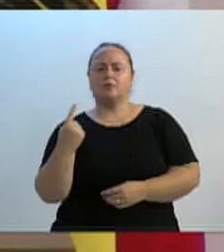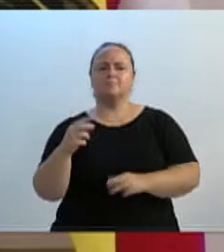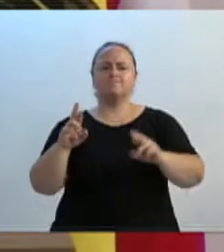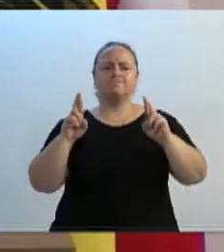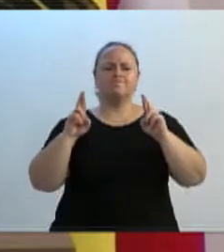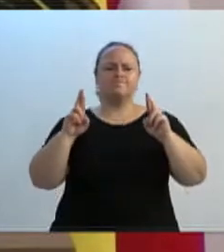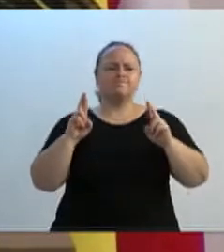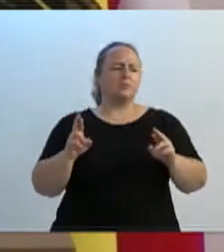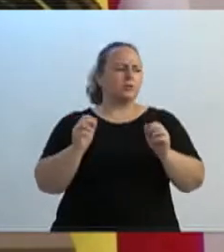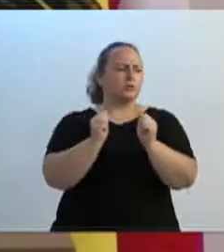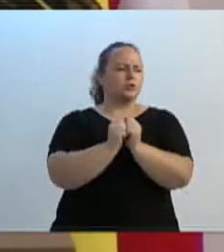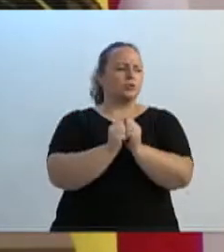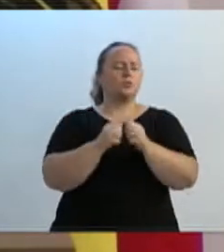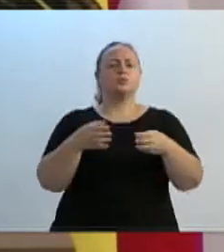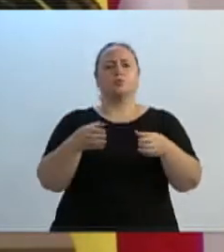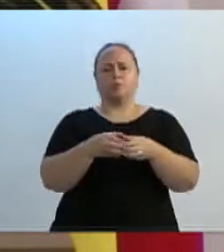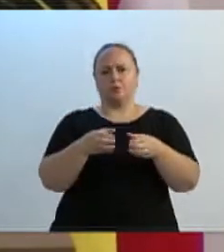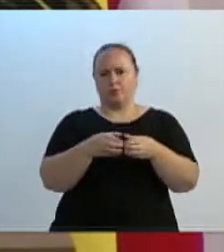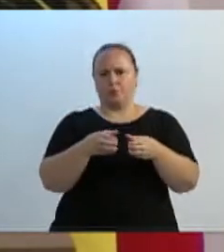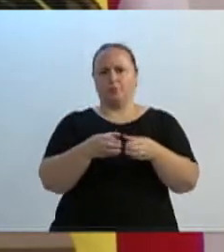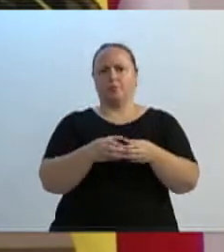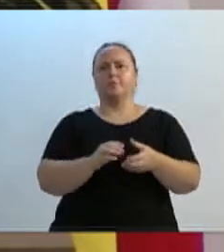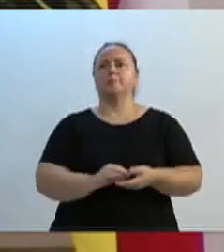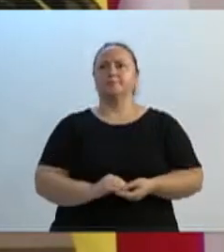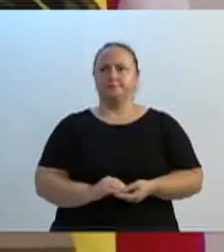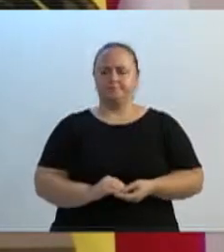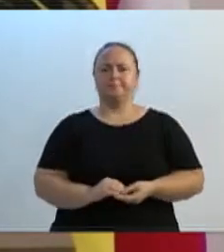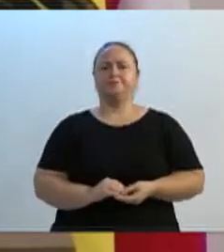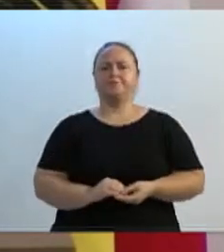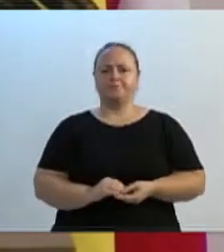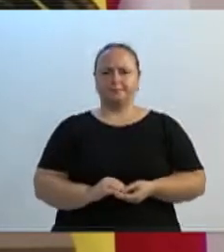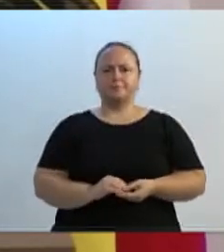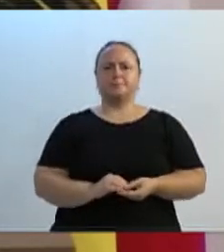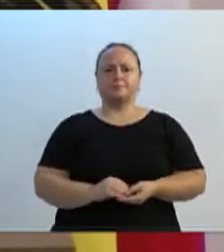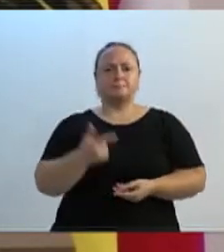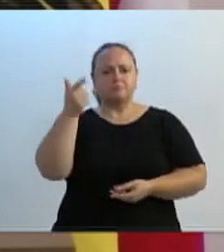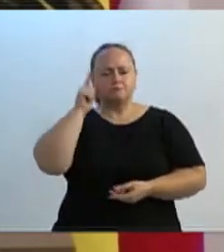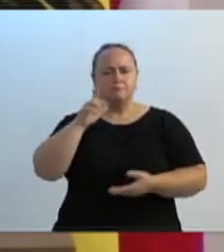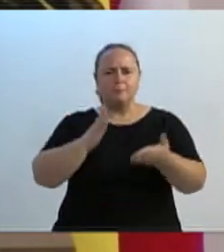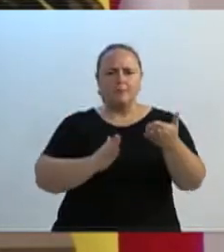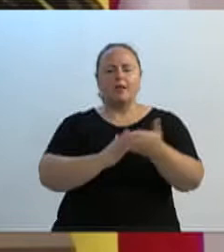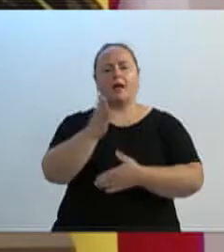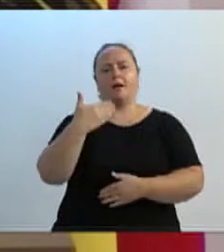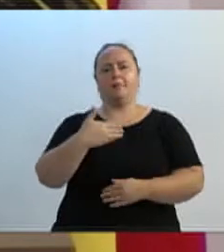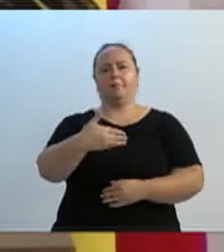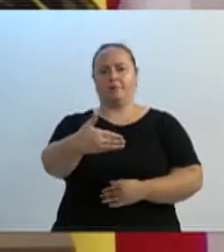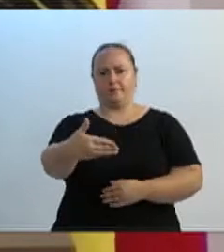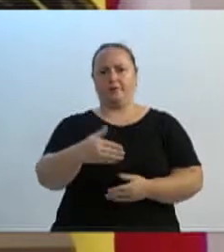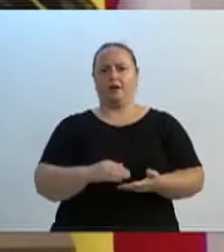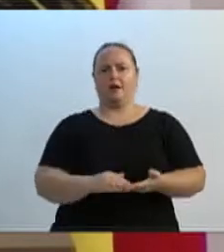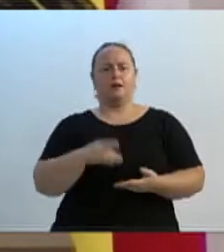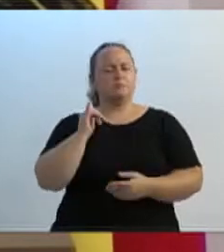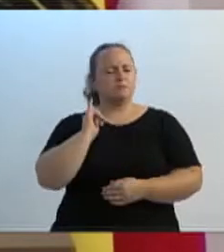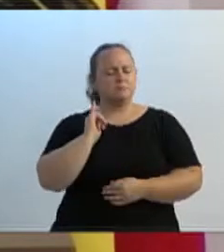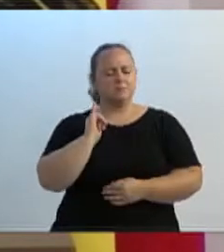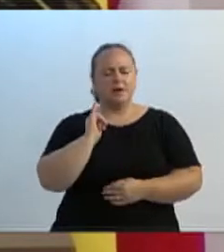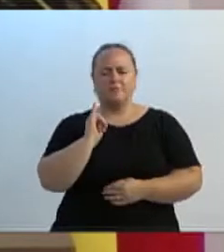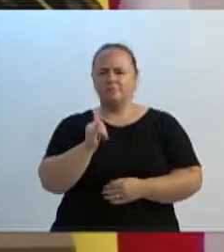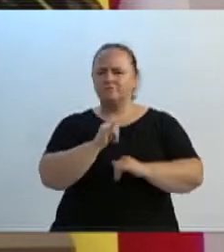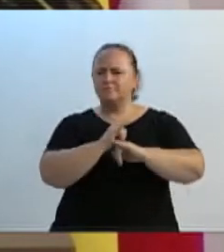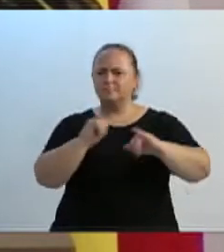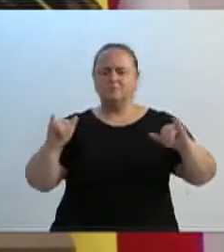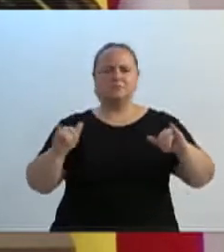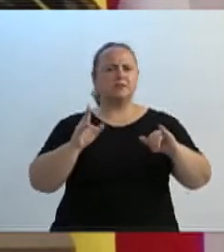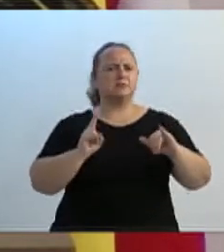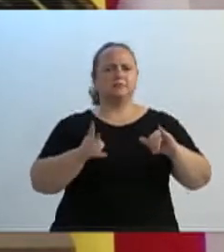grupo que está militando essa ação já há um tempo no Congresso Nacional para que a gente possa ter essa aprovação. E eu sempre falo que a gente tem que defender, sobretudo